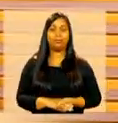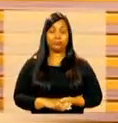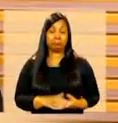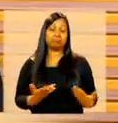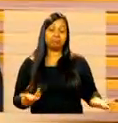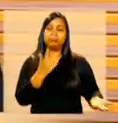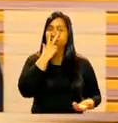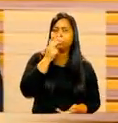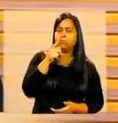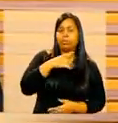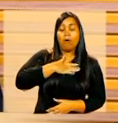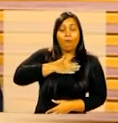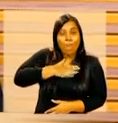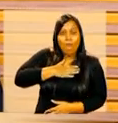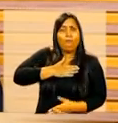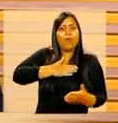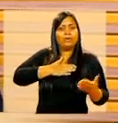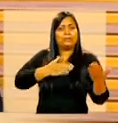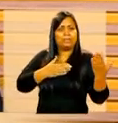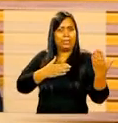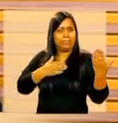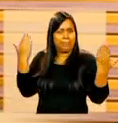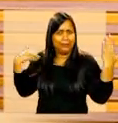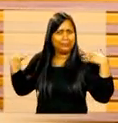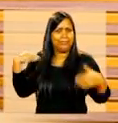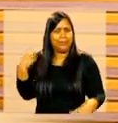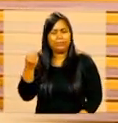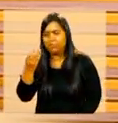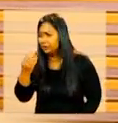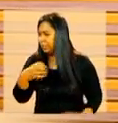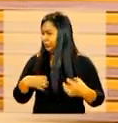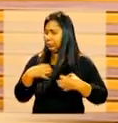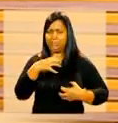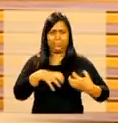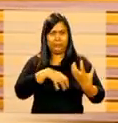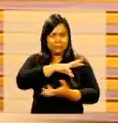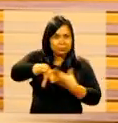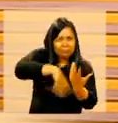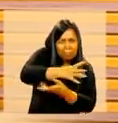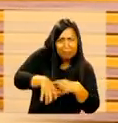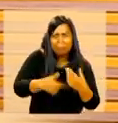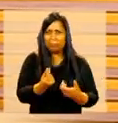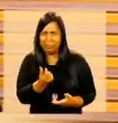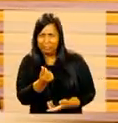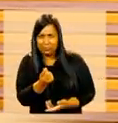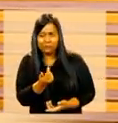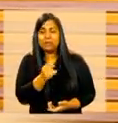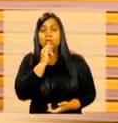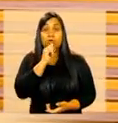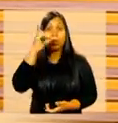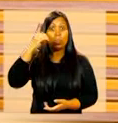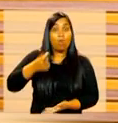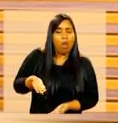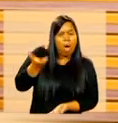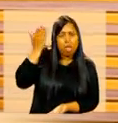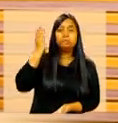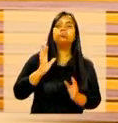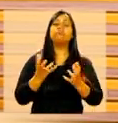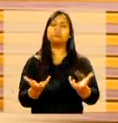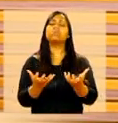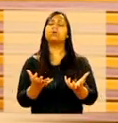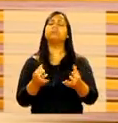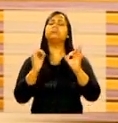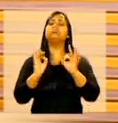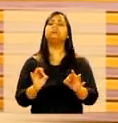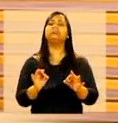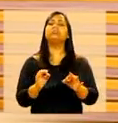parece que quanto mais a pessoa toma gosto, nem essas turbulências econômicas afastam, né? Mesmo um dólar alto, a pessoa diz, não, eu faço